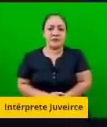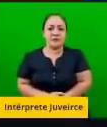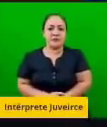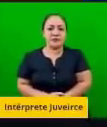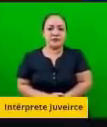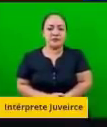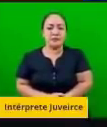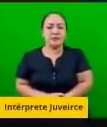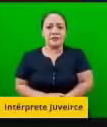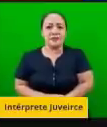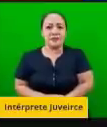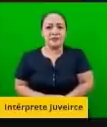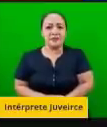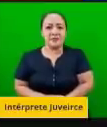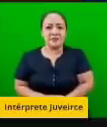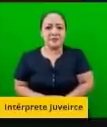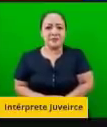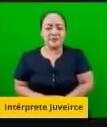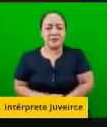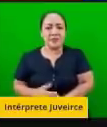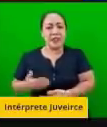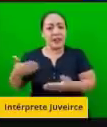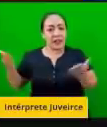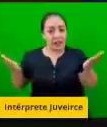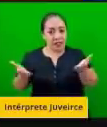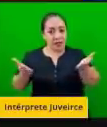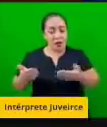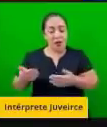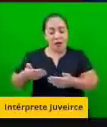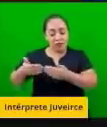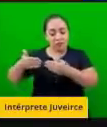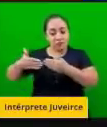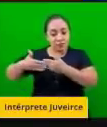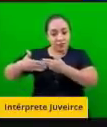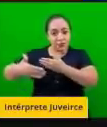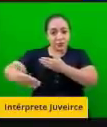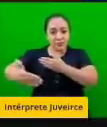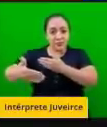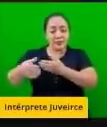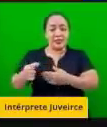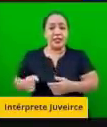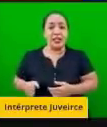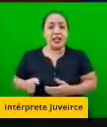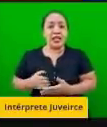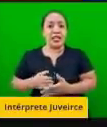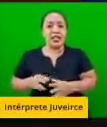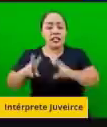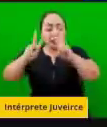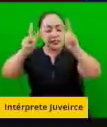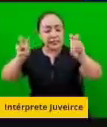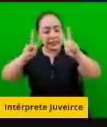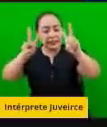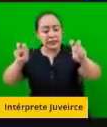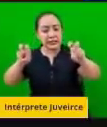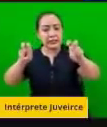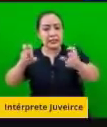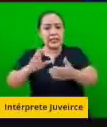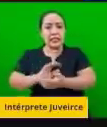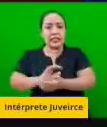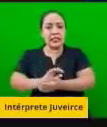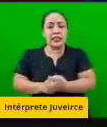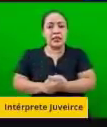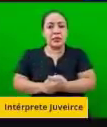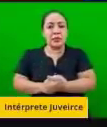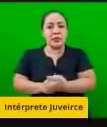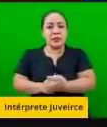Agora, então, dando sequência a esse conteúdo, né, ou esse assunto, a esse tema que nós estamos tratando na nossa formação de hoje,